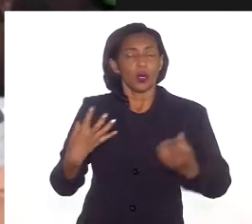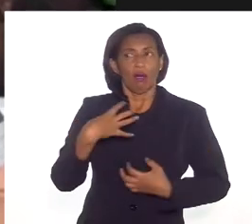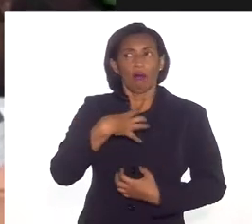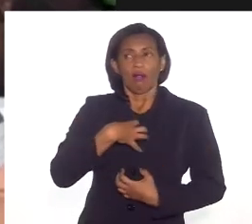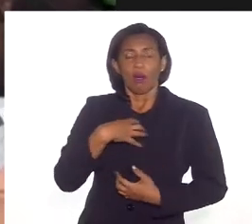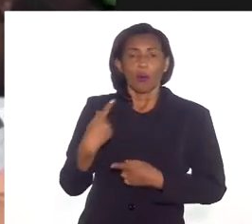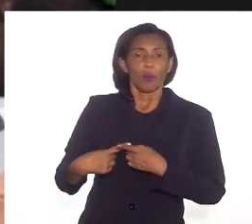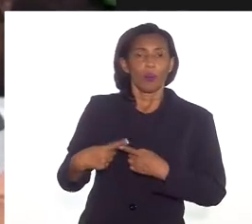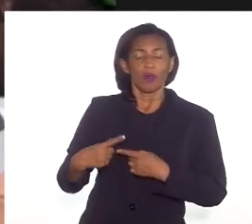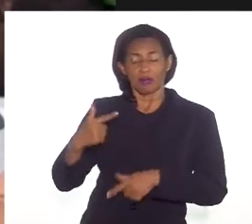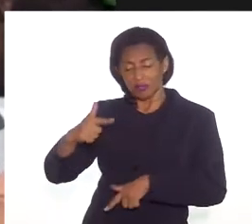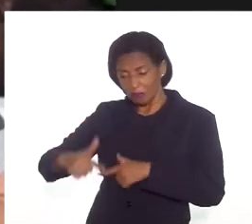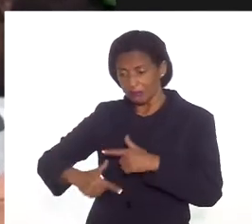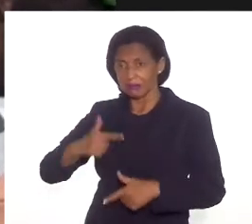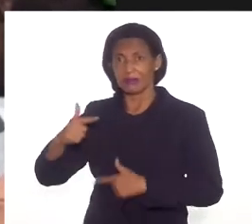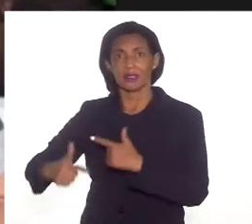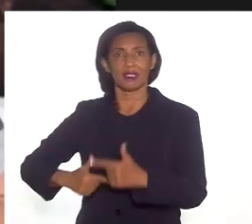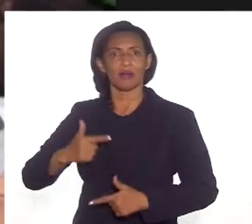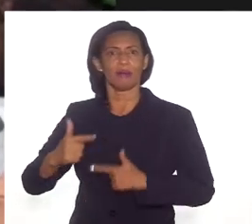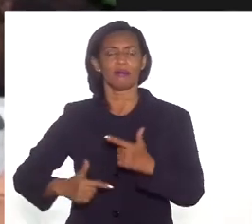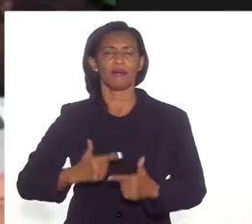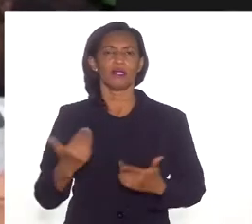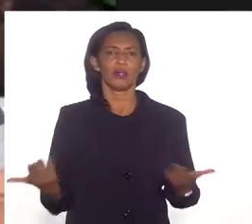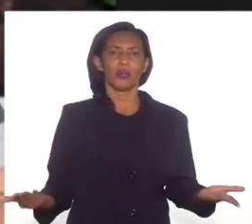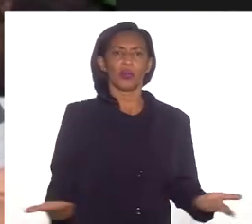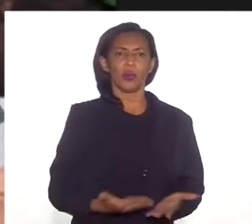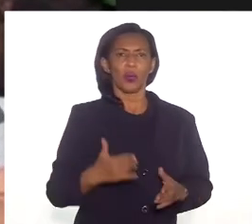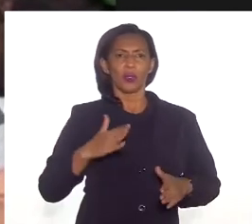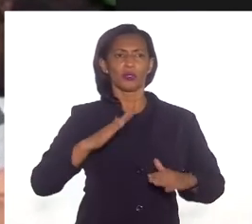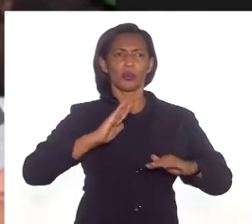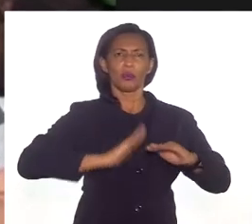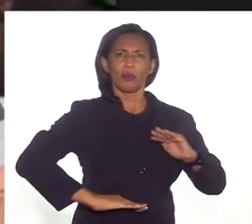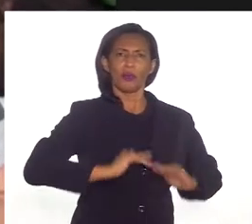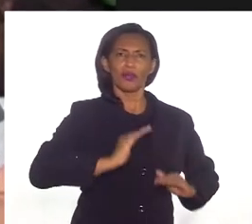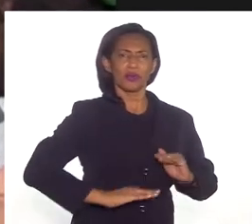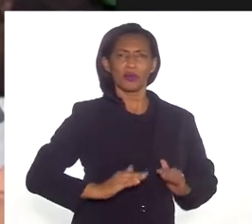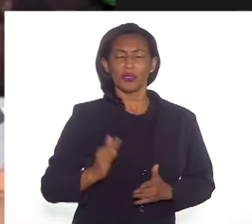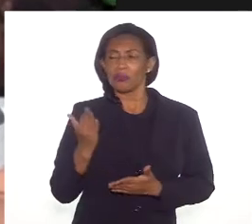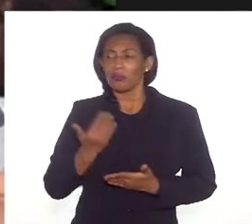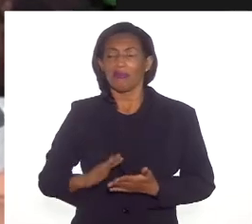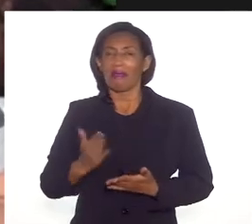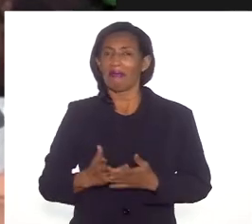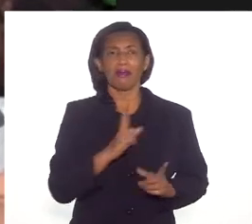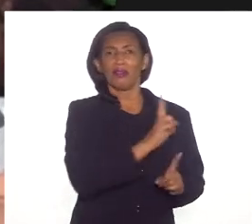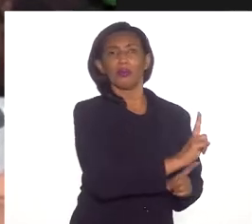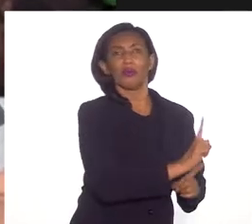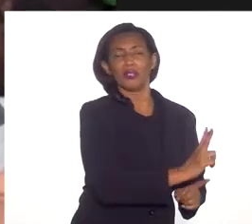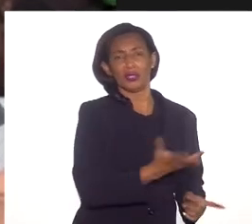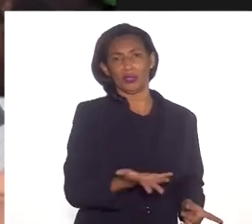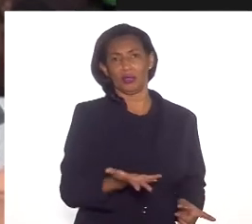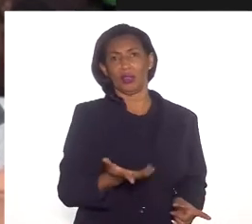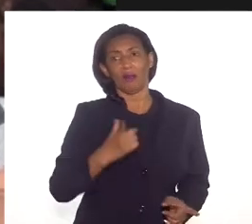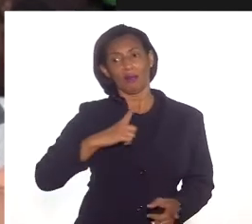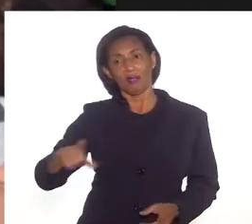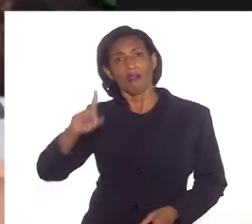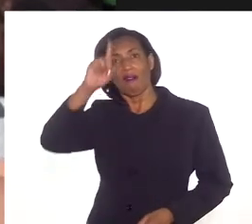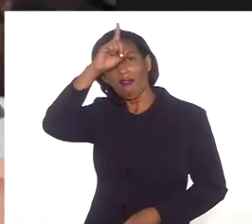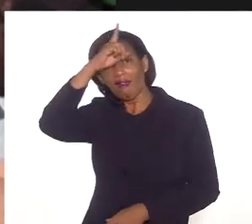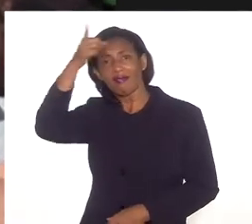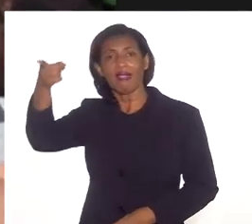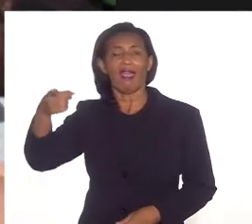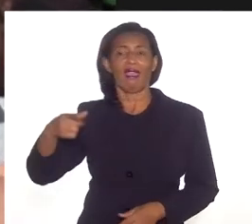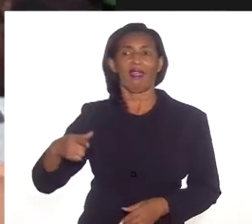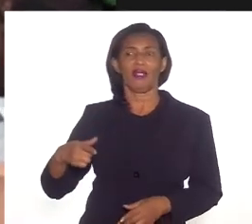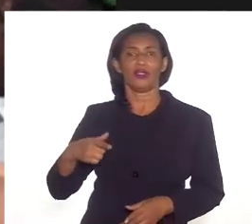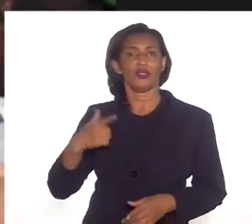realizar efetivamente, porque a gente acaba trabalhando ou exercendo profissões, muitas vezes, que não tem nada a ver com a gente, mas tem a ver com essa